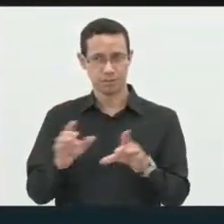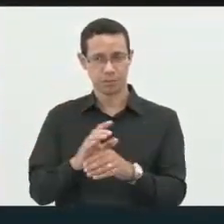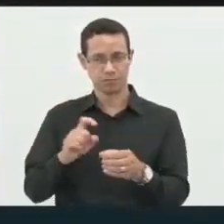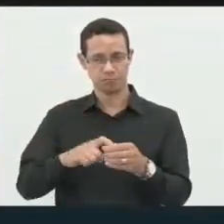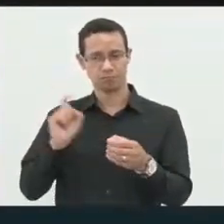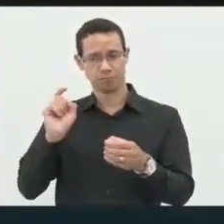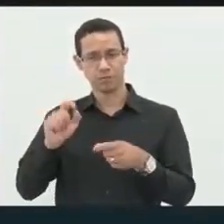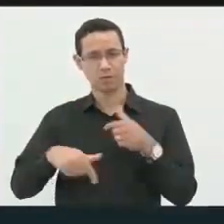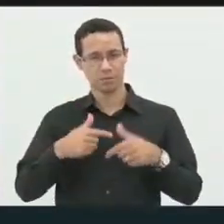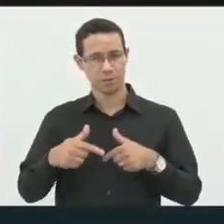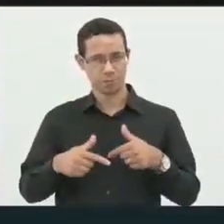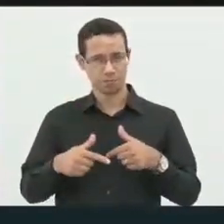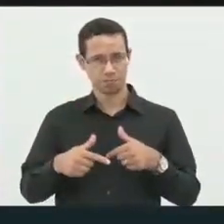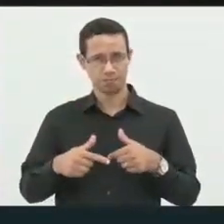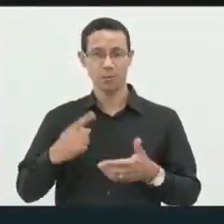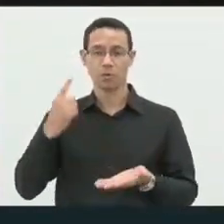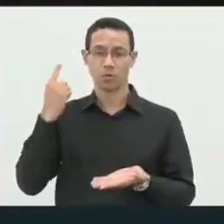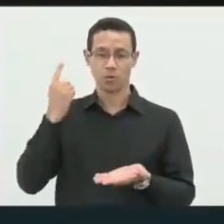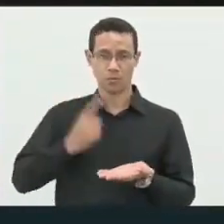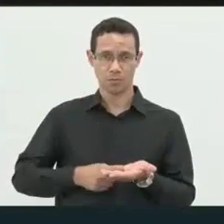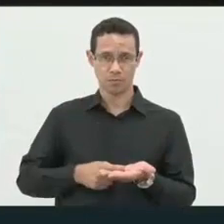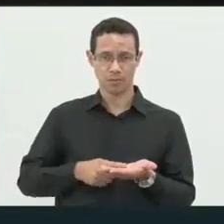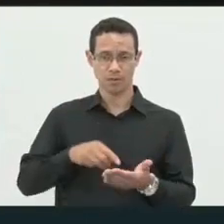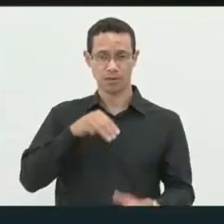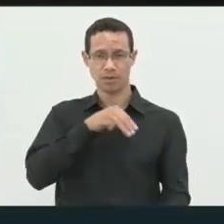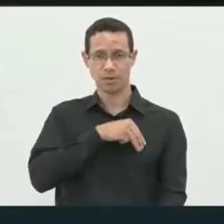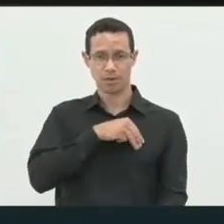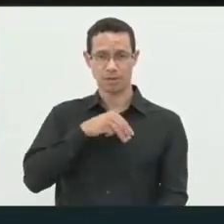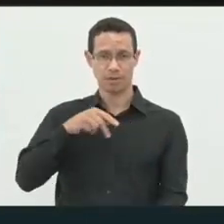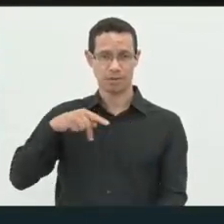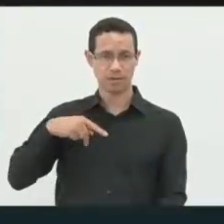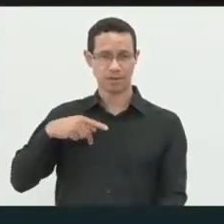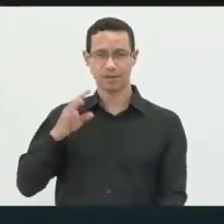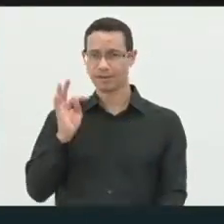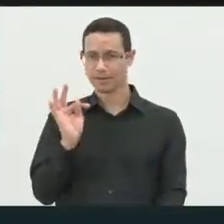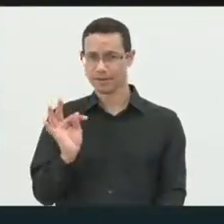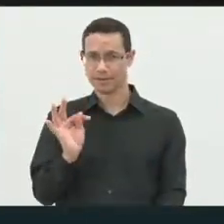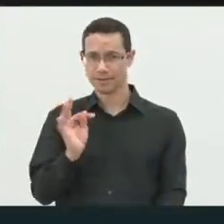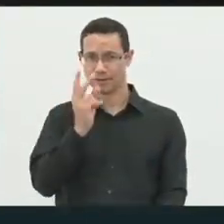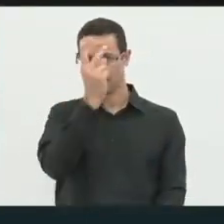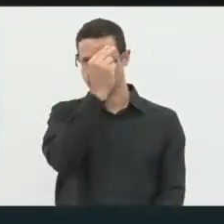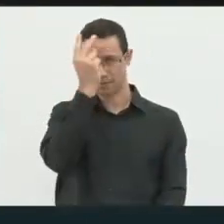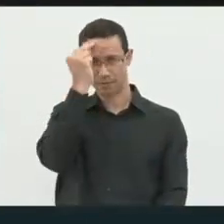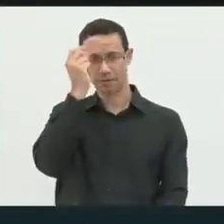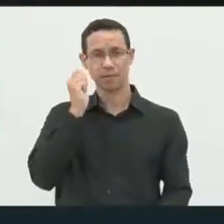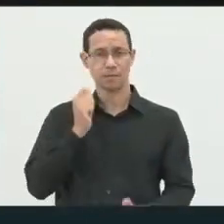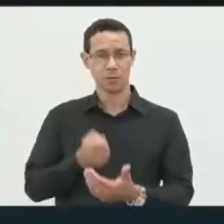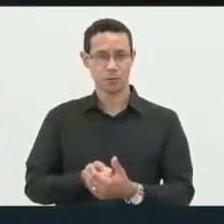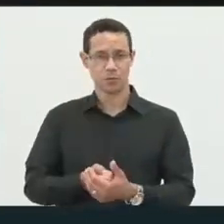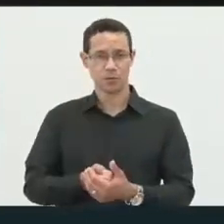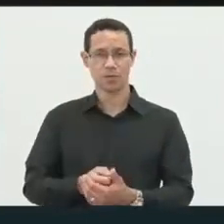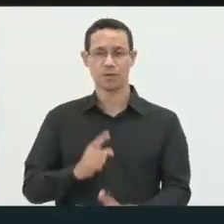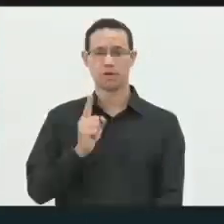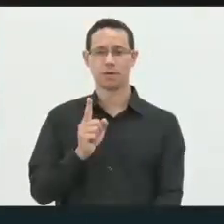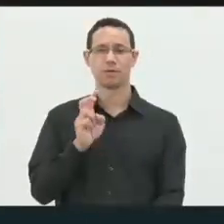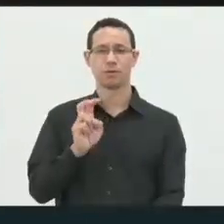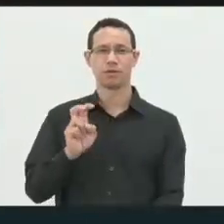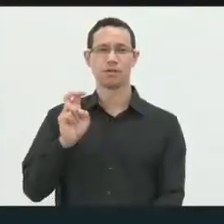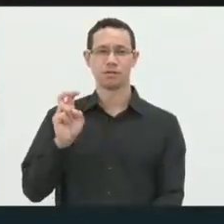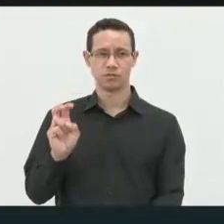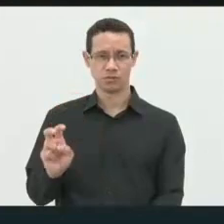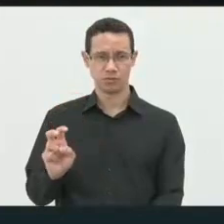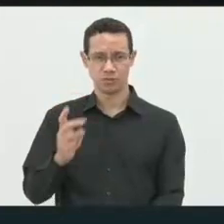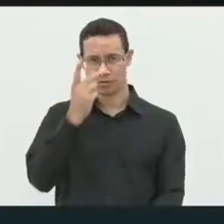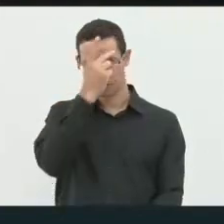mpt é a prefeitura pagou 155 trabalhadores